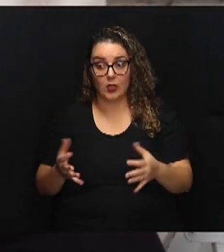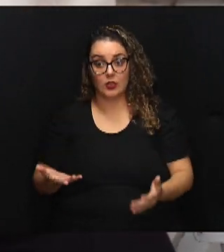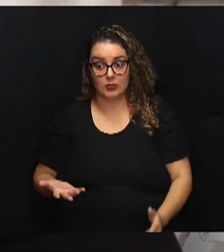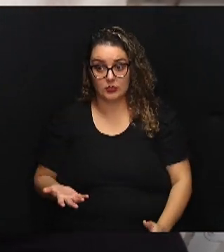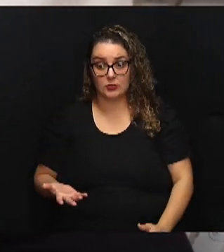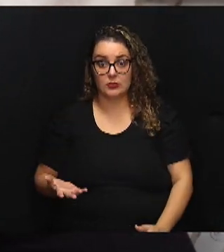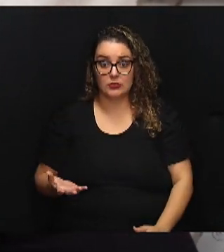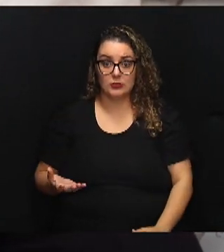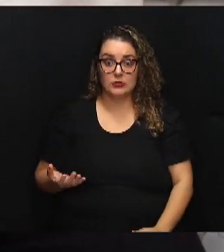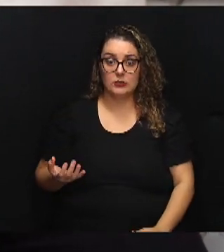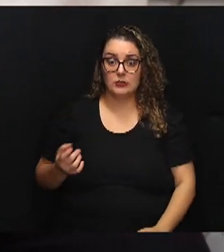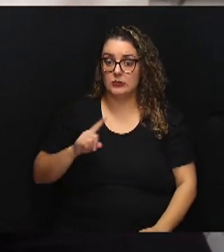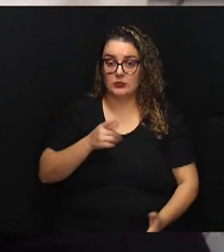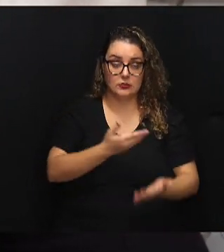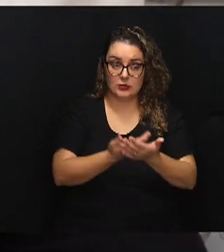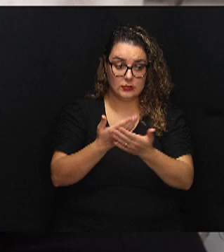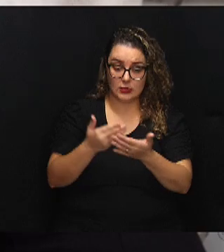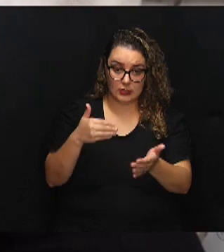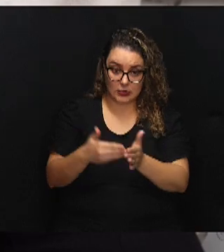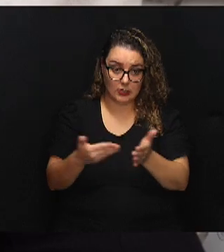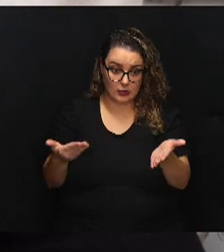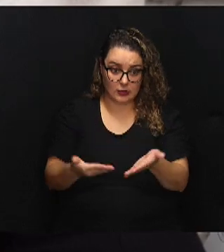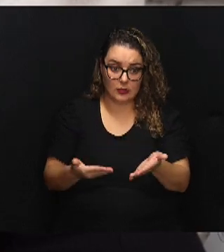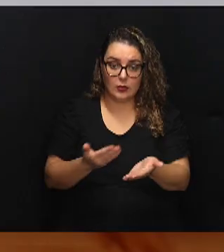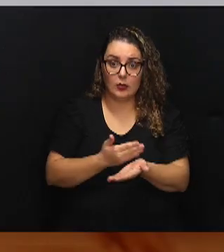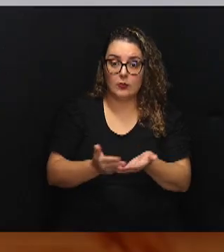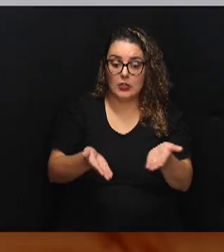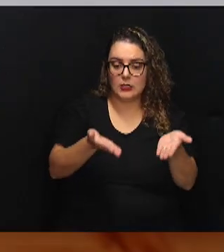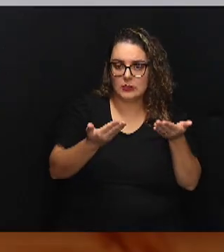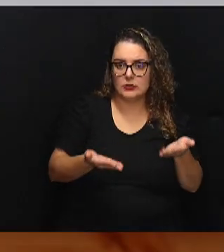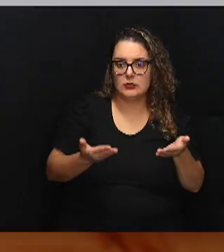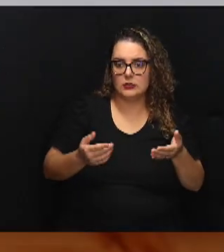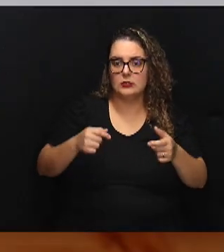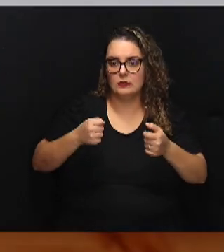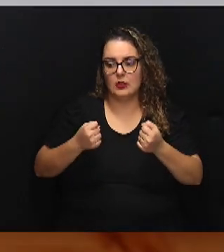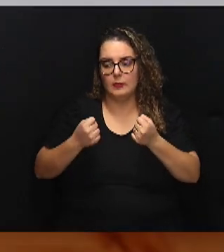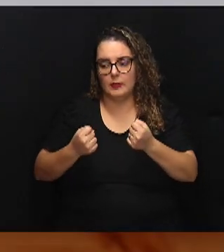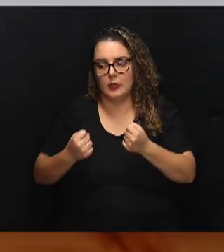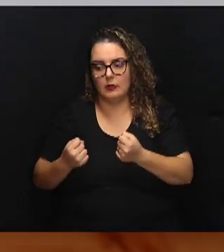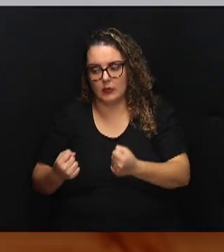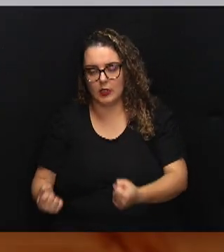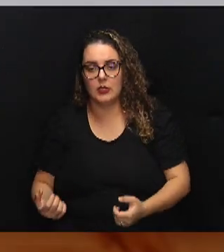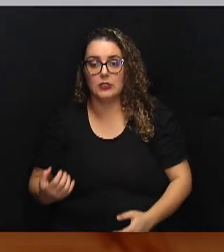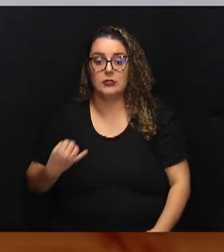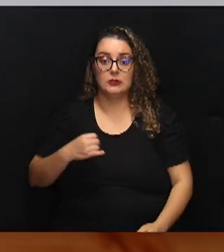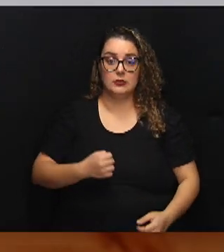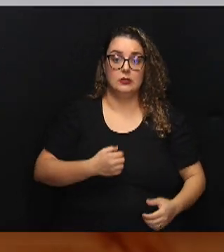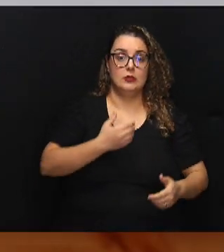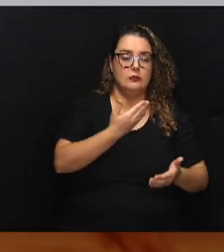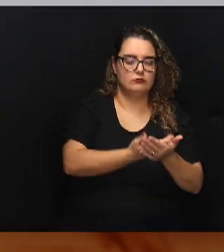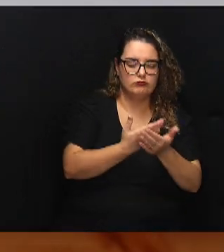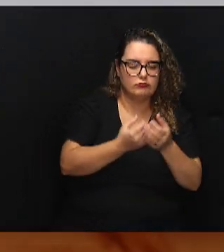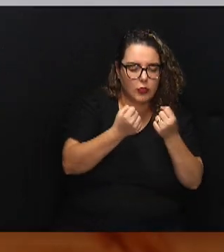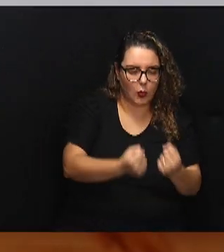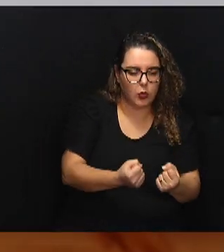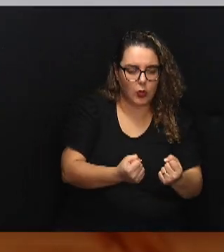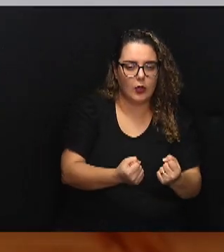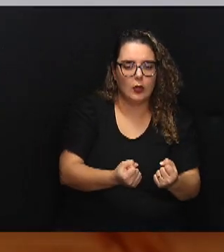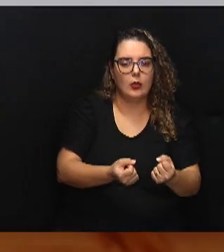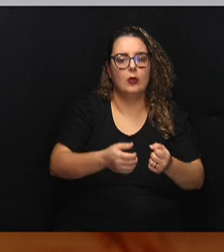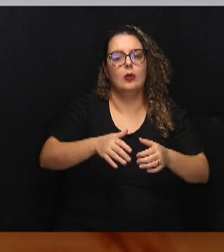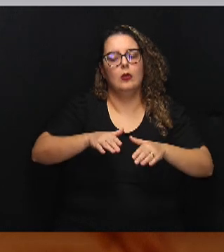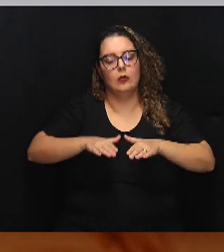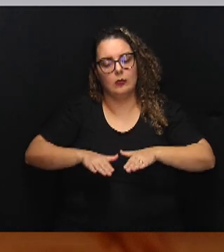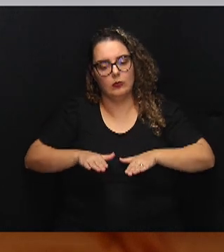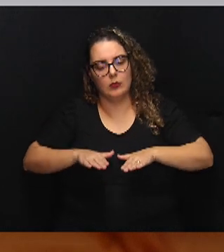você não está estudando até agora, uma rotina que começa leve e vai se intensificando. Se você está vindo de uma rotina intensa de estudos, uma maneirada